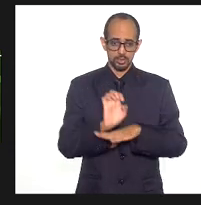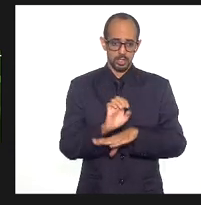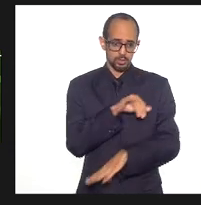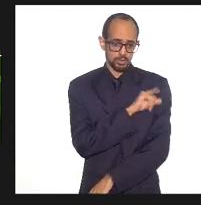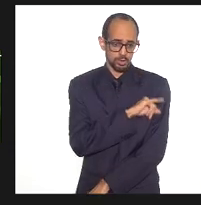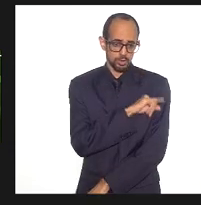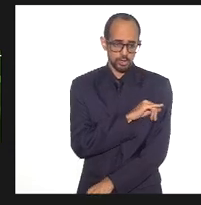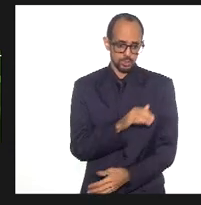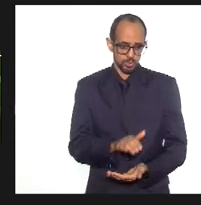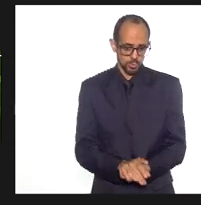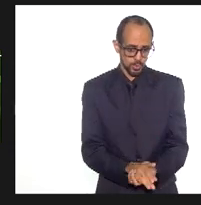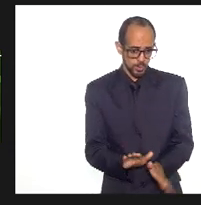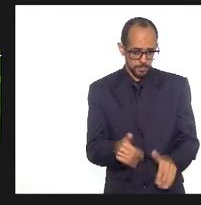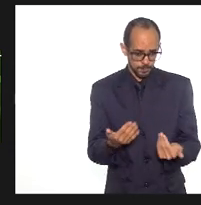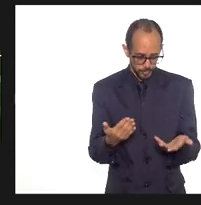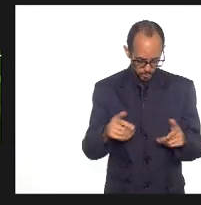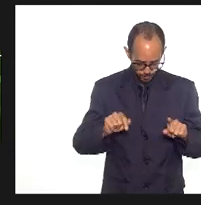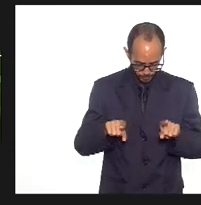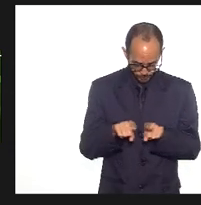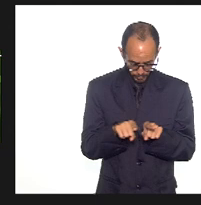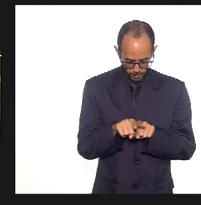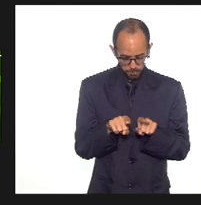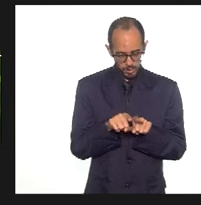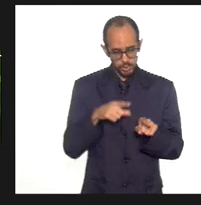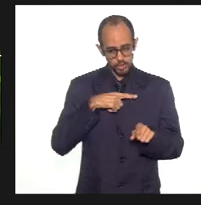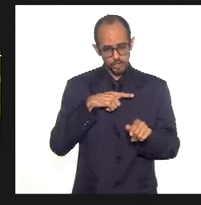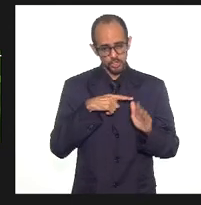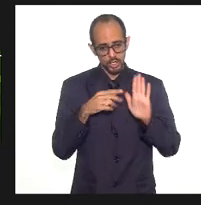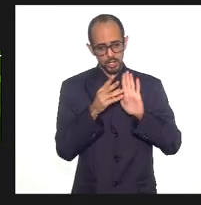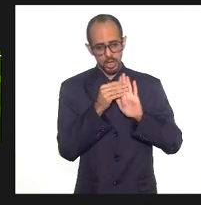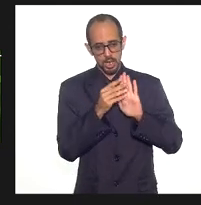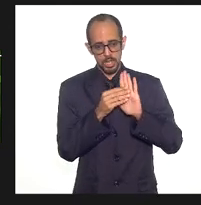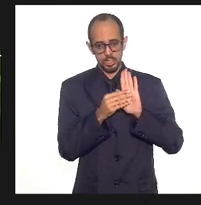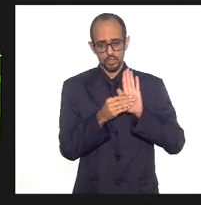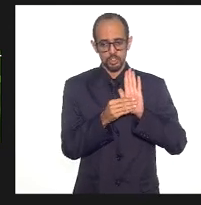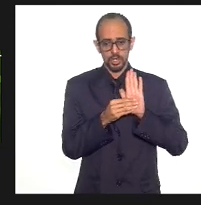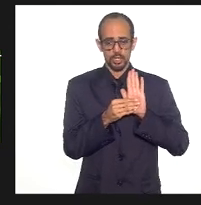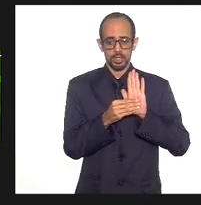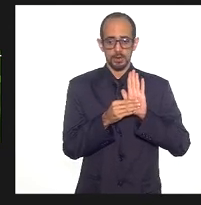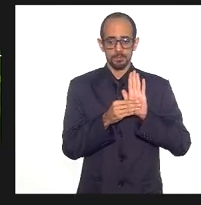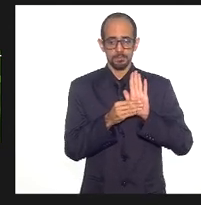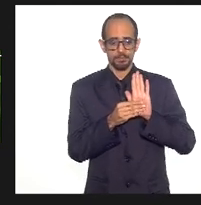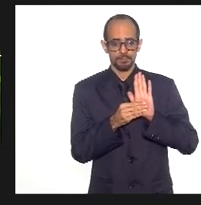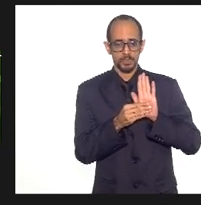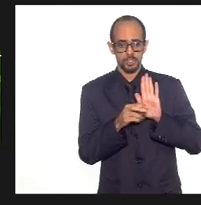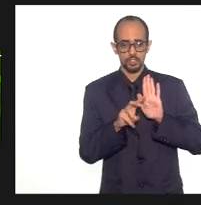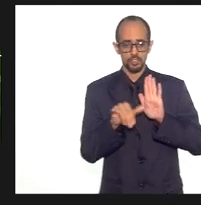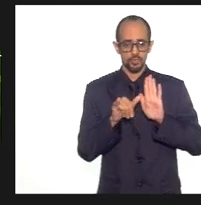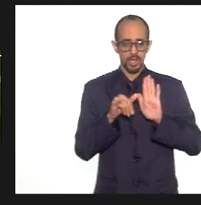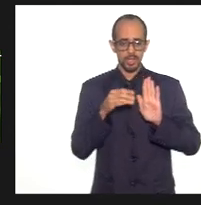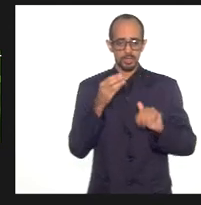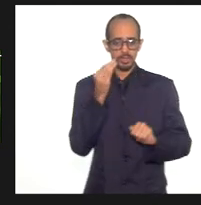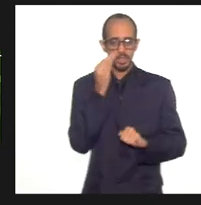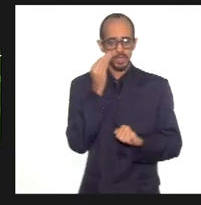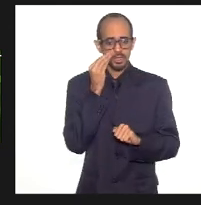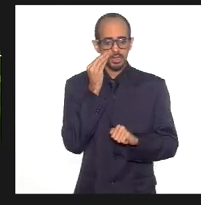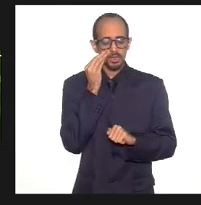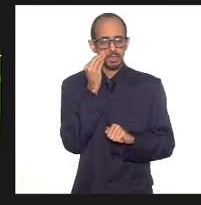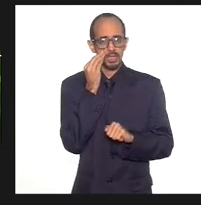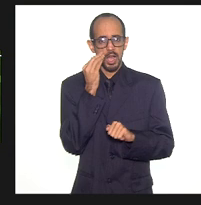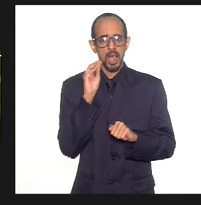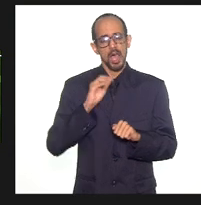Bom, eu passo aqui a agenda propriamente dita, né? A agenda em que a gente procurará